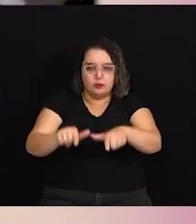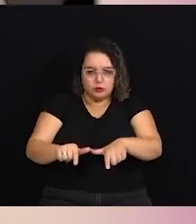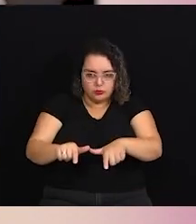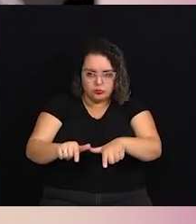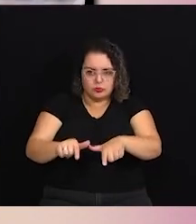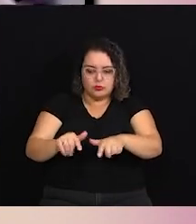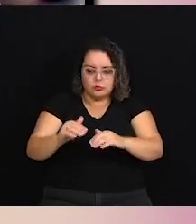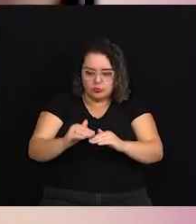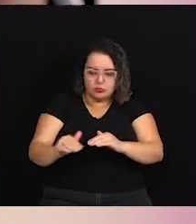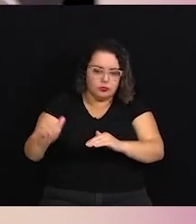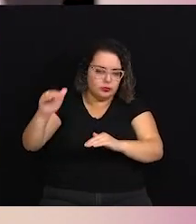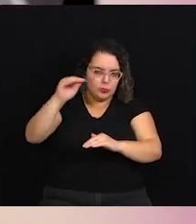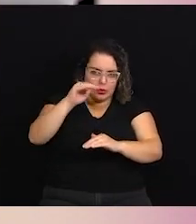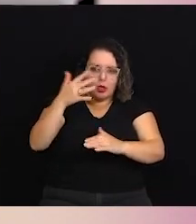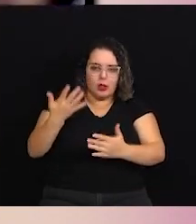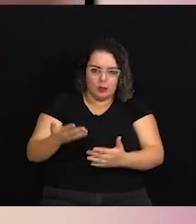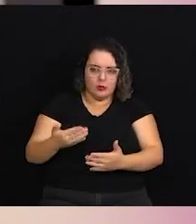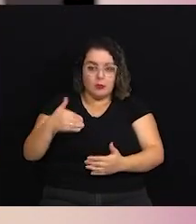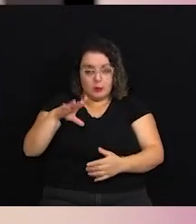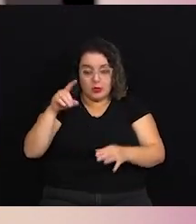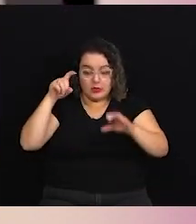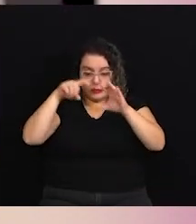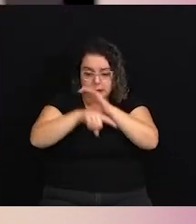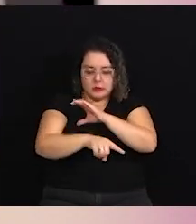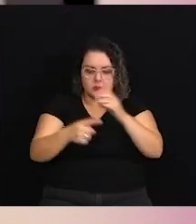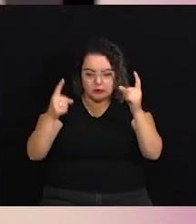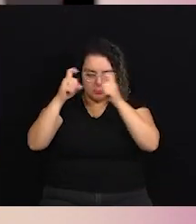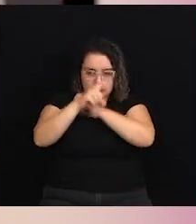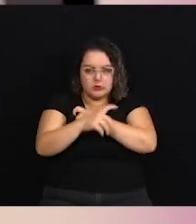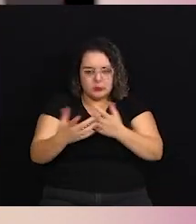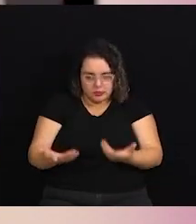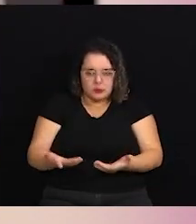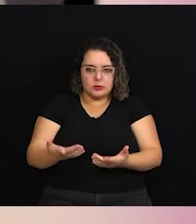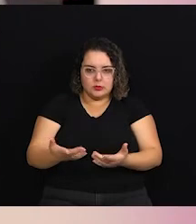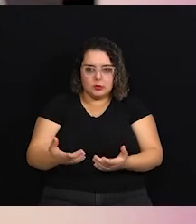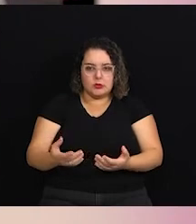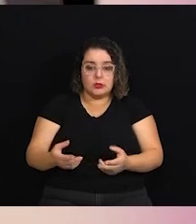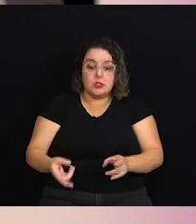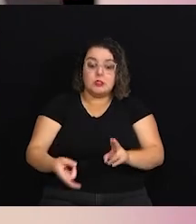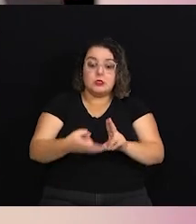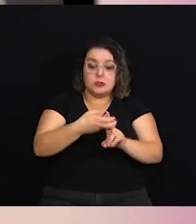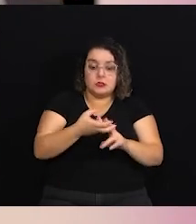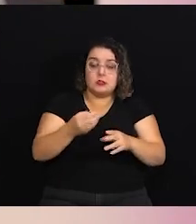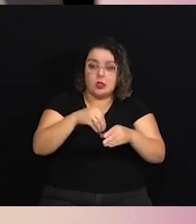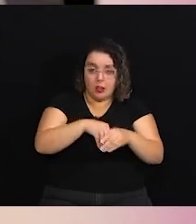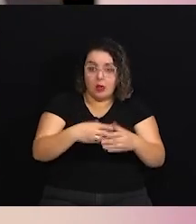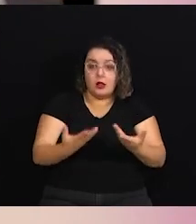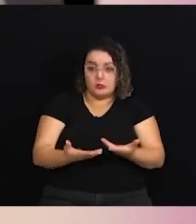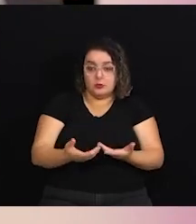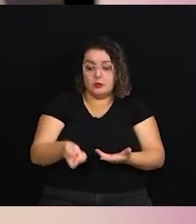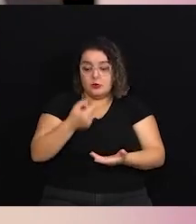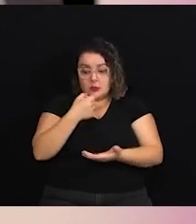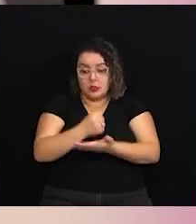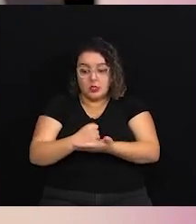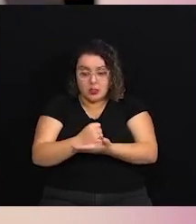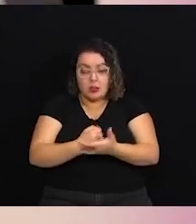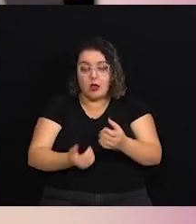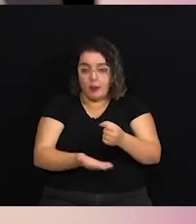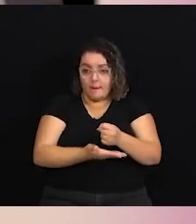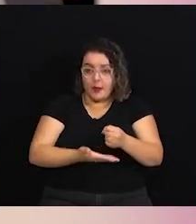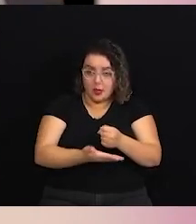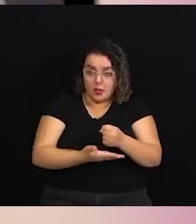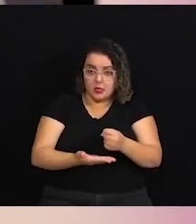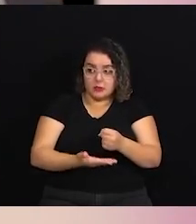para níveis superiores mais complexa e dentro do Sistema Único de Saúde além das medicações